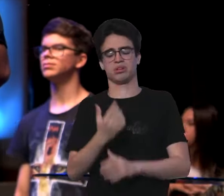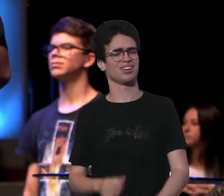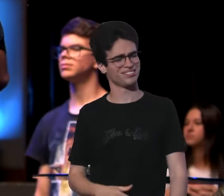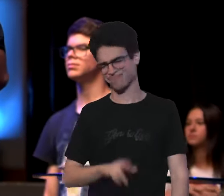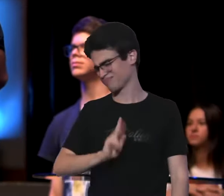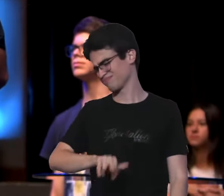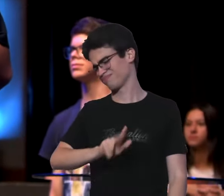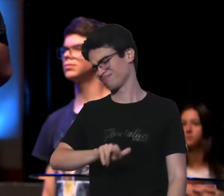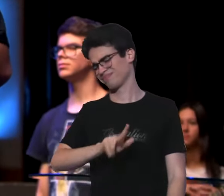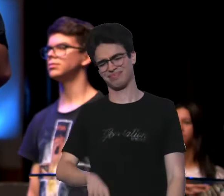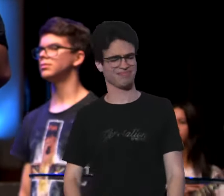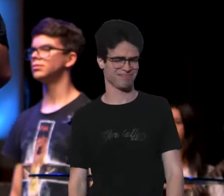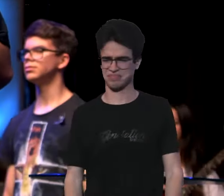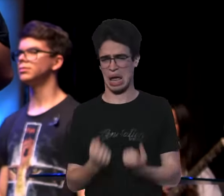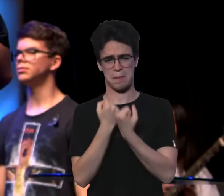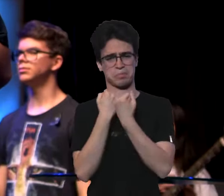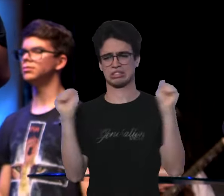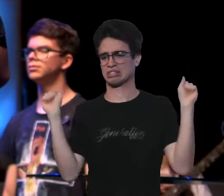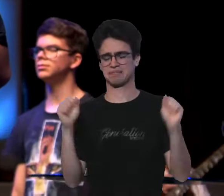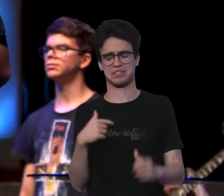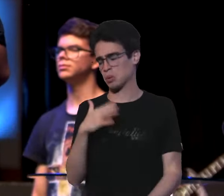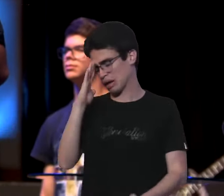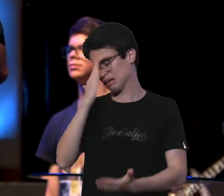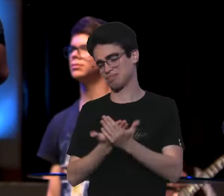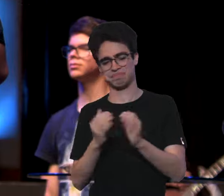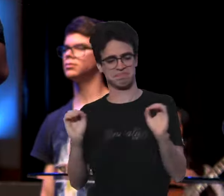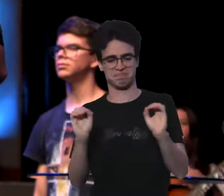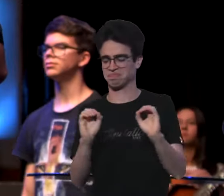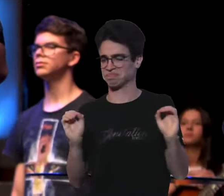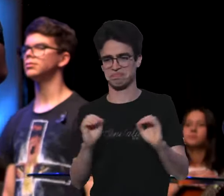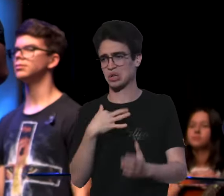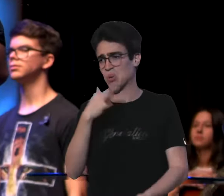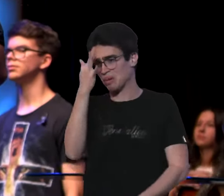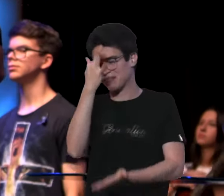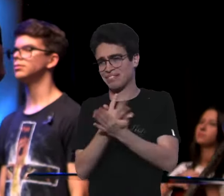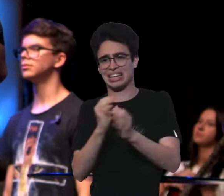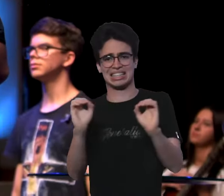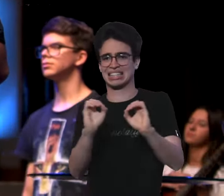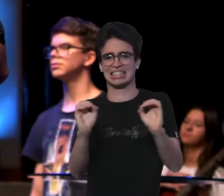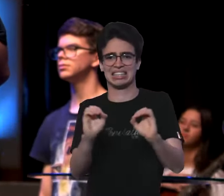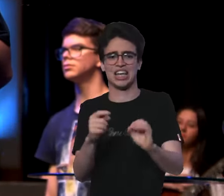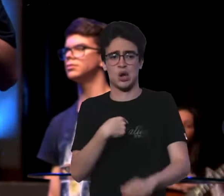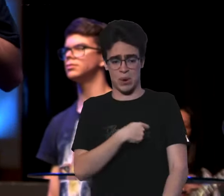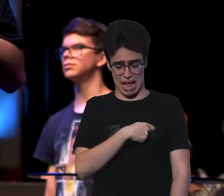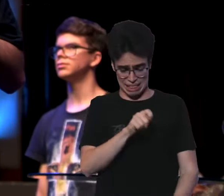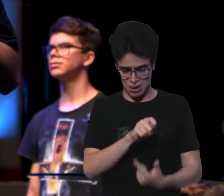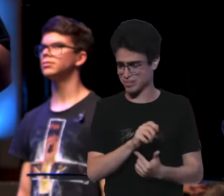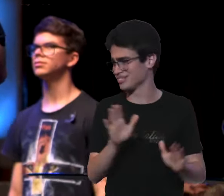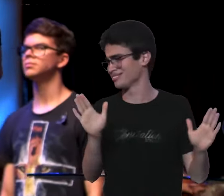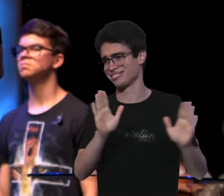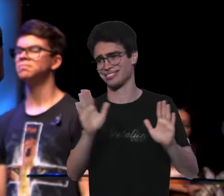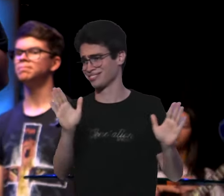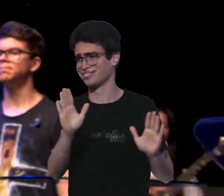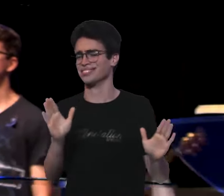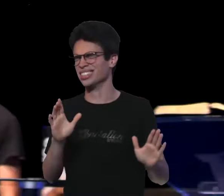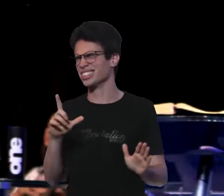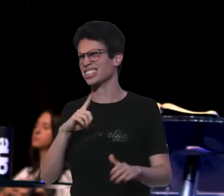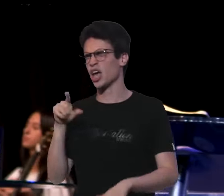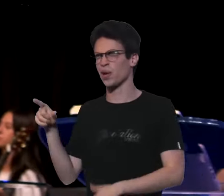Eu não consigo. Eu não tenho fé para isso. Eu não tenho fé o suficiente para ser ateu. Tem um livro muito bom que diz isso.